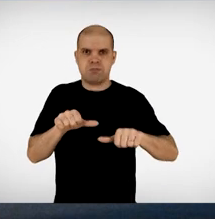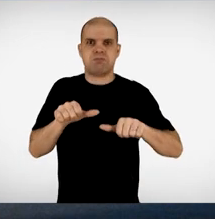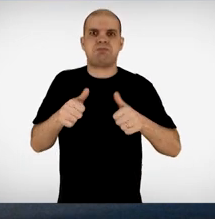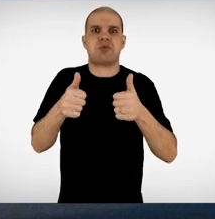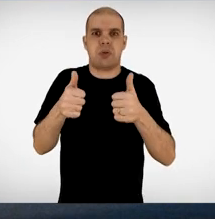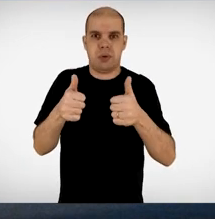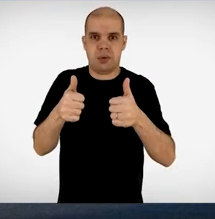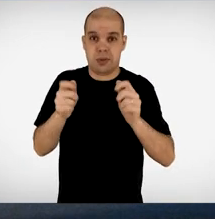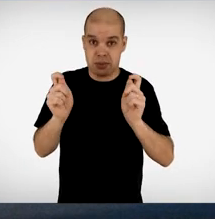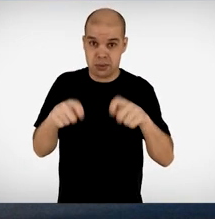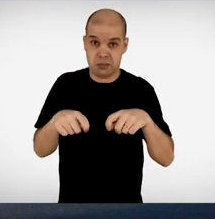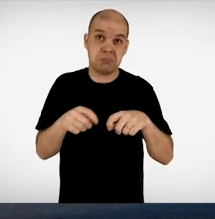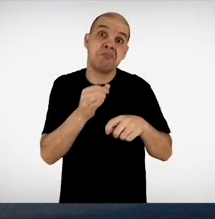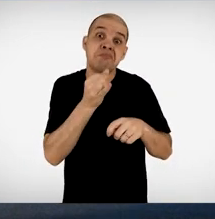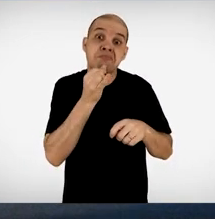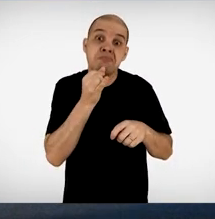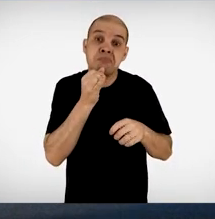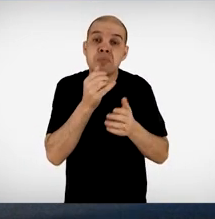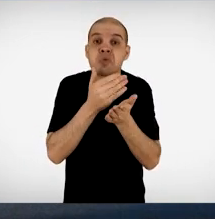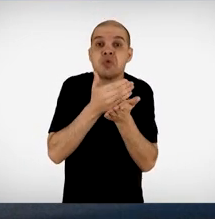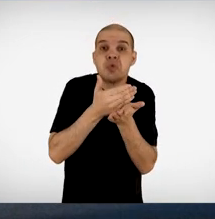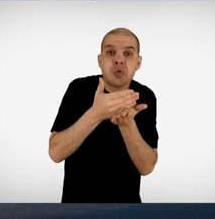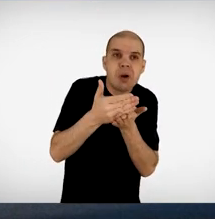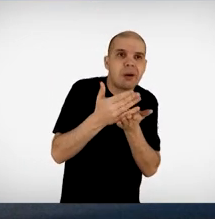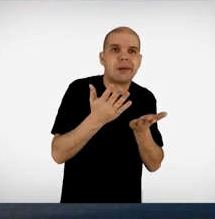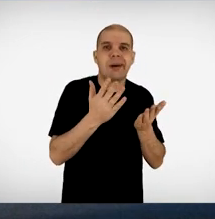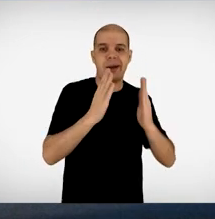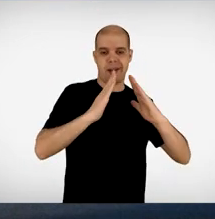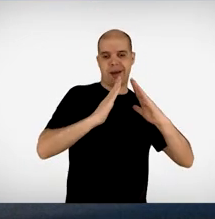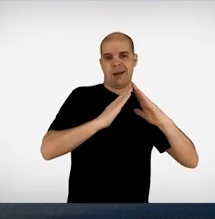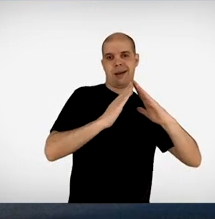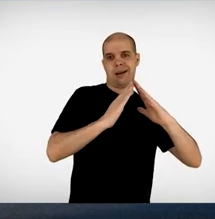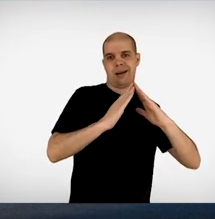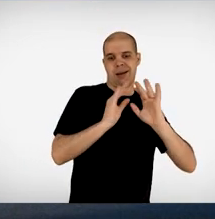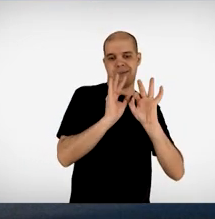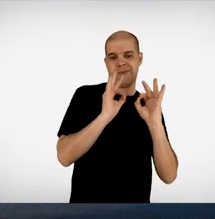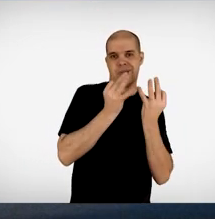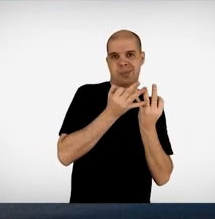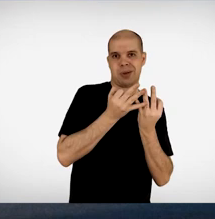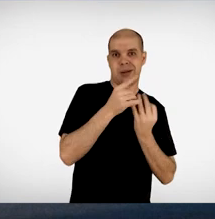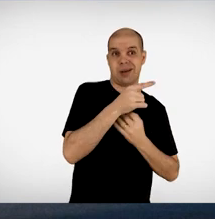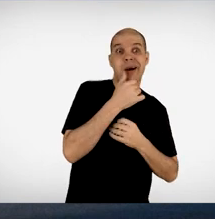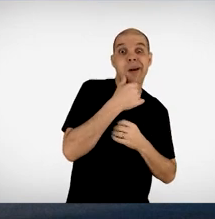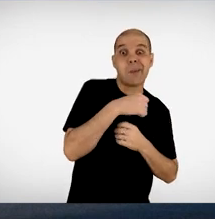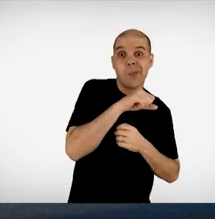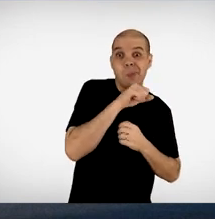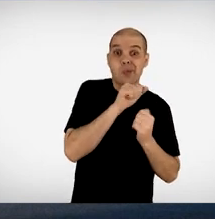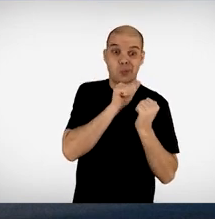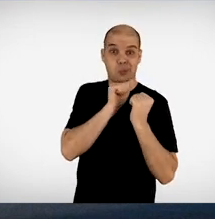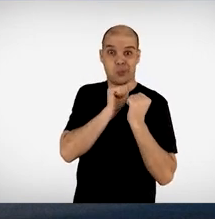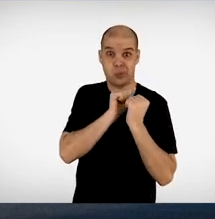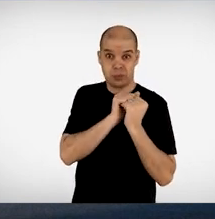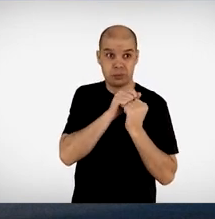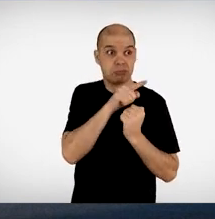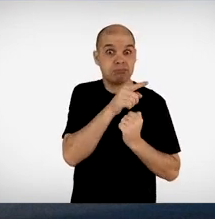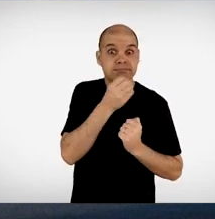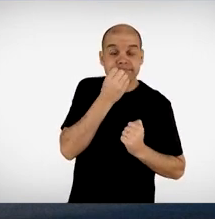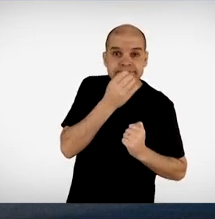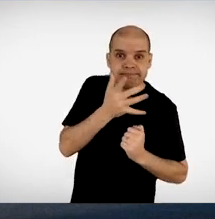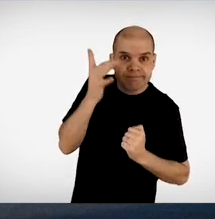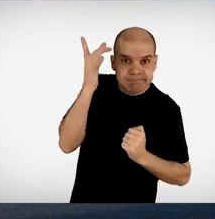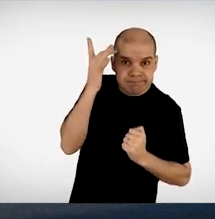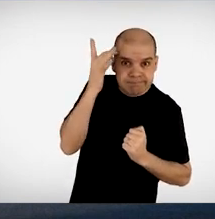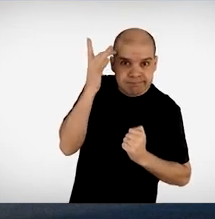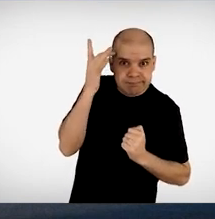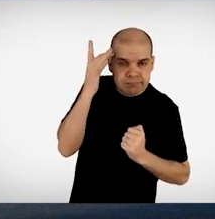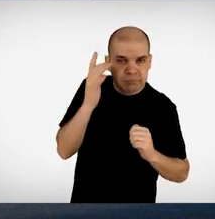com a mãe, mas depois vai se estendendo para ambientes mais amplos, sociais. E o que é um ambiente suficientemente